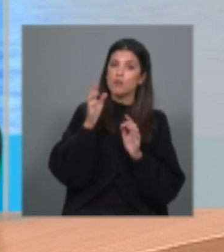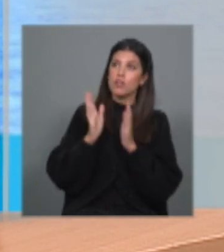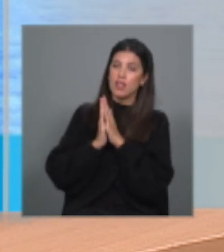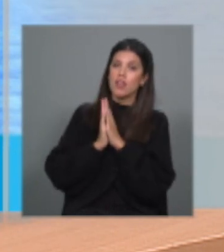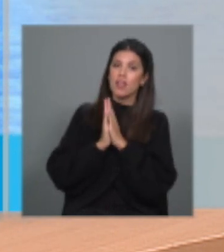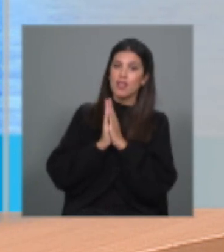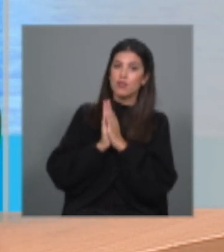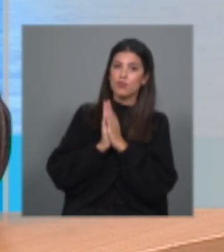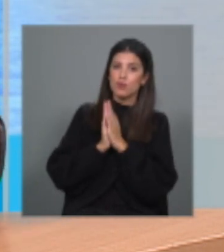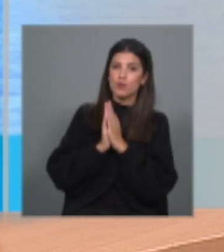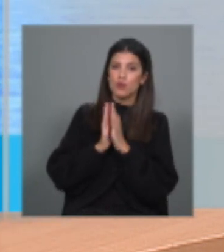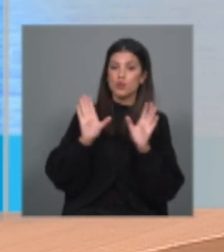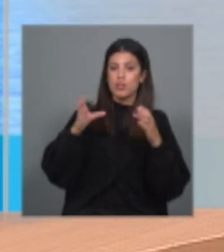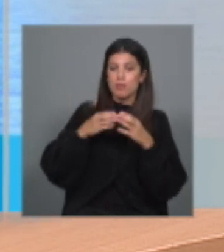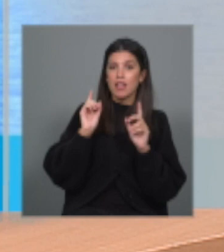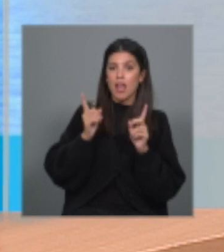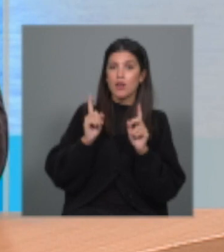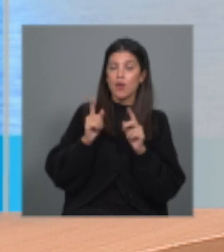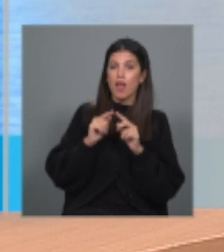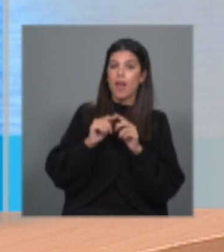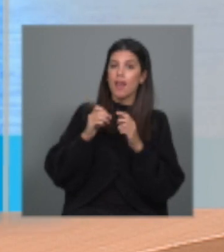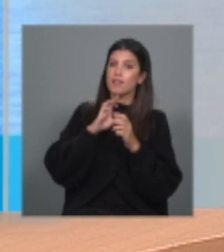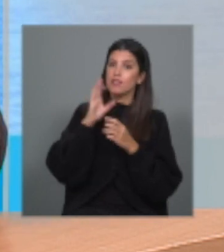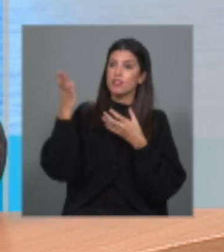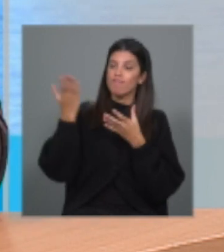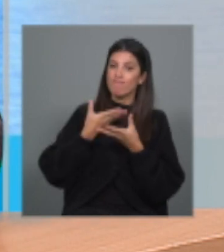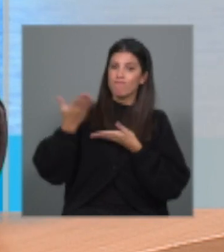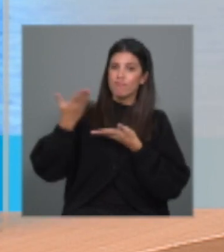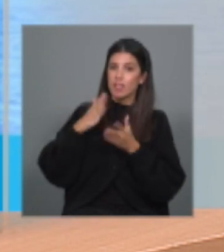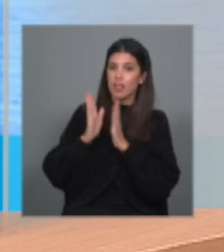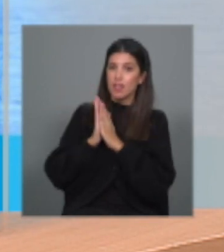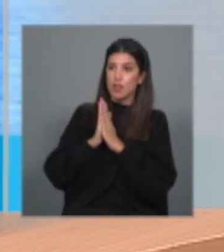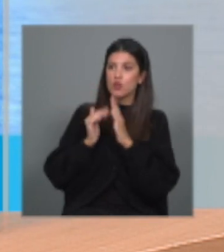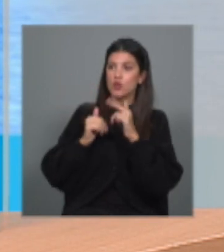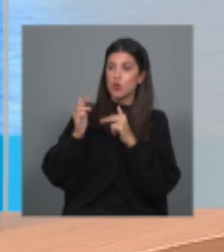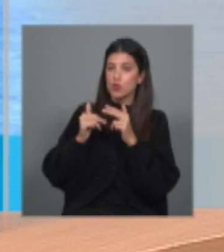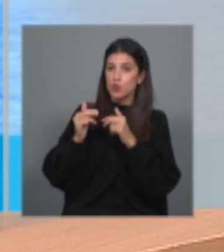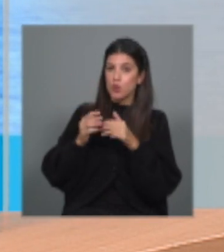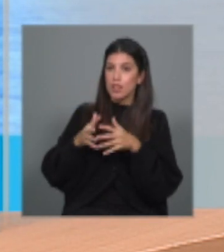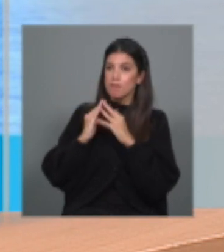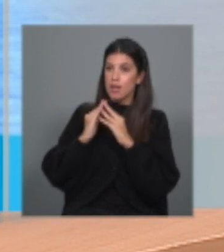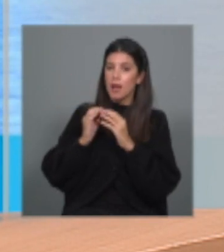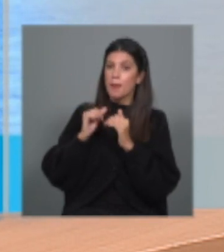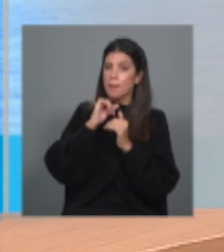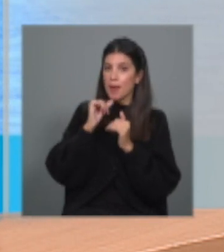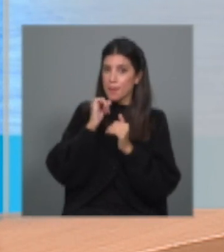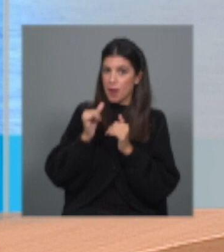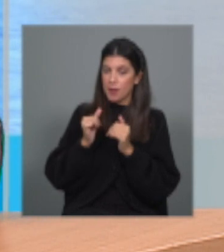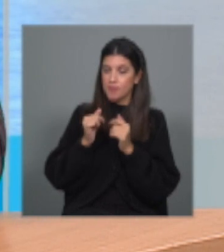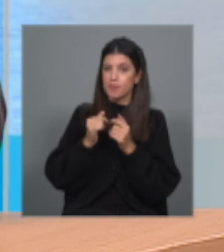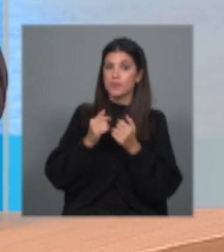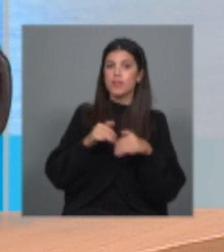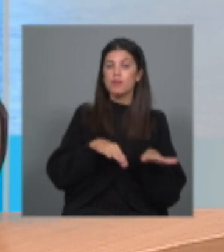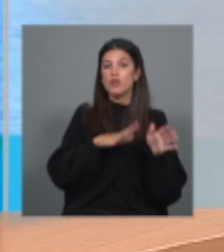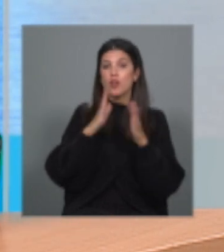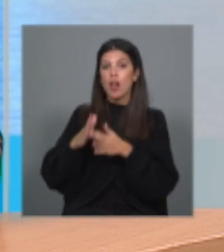O processo vocacional é um processo dinâmico, há um desígnio de Deus, mas está por construir. E, portanto, que eles possam responder e construir. E depois que